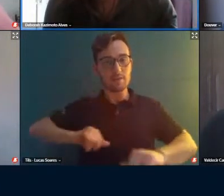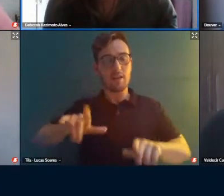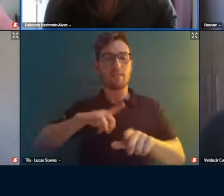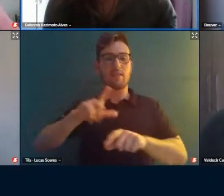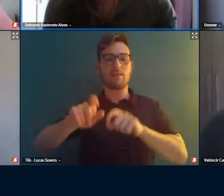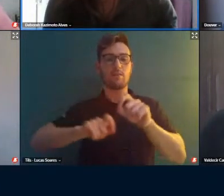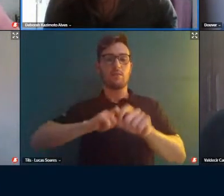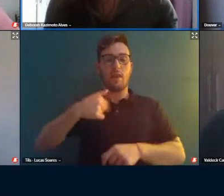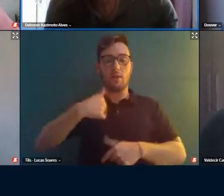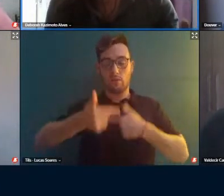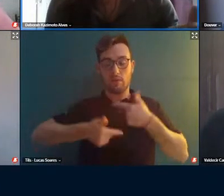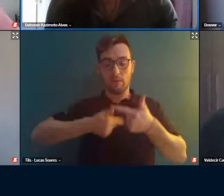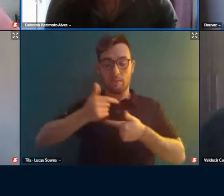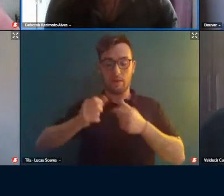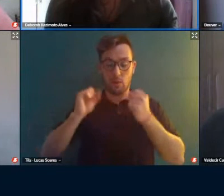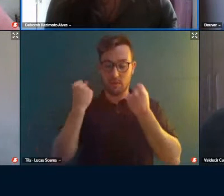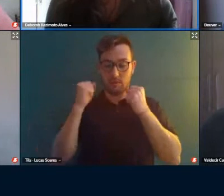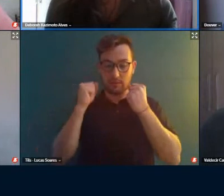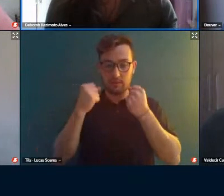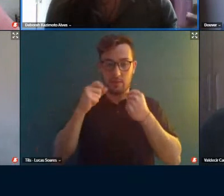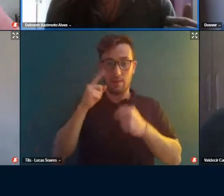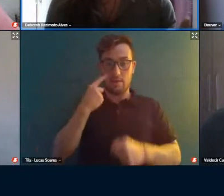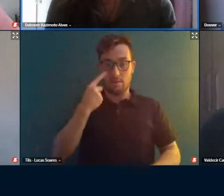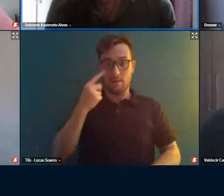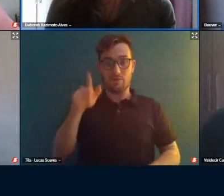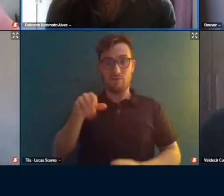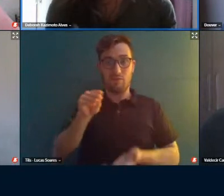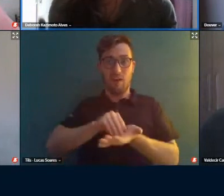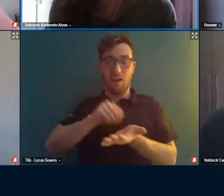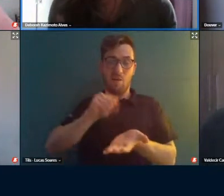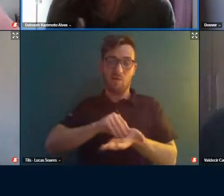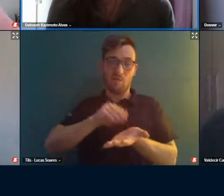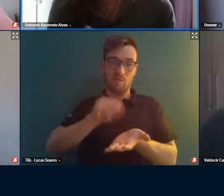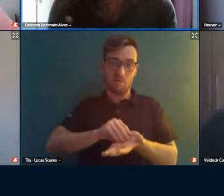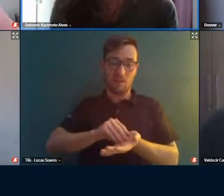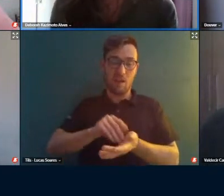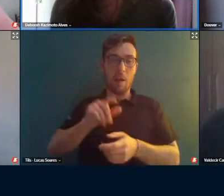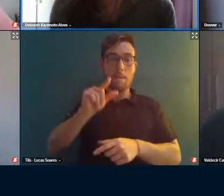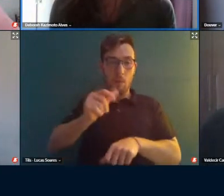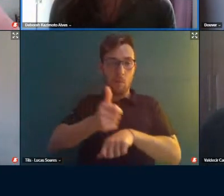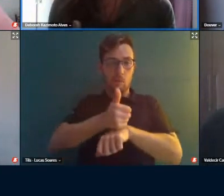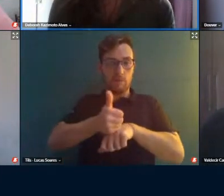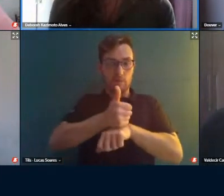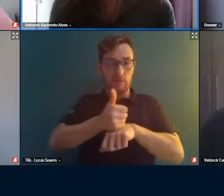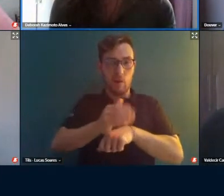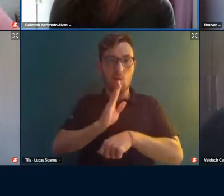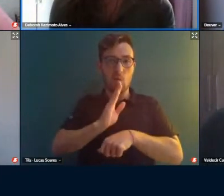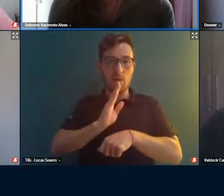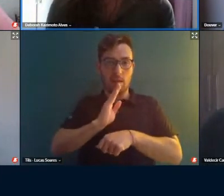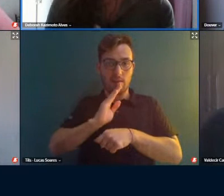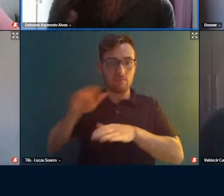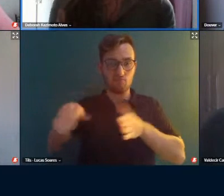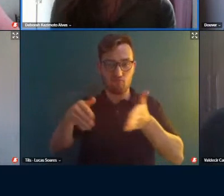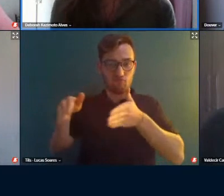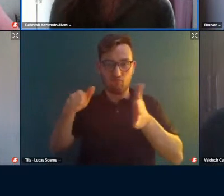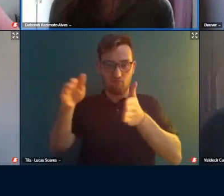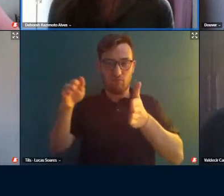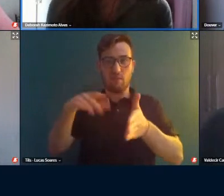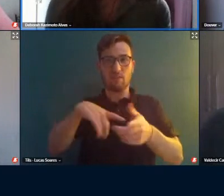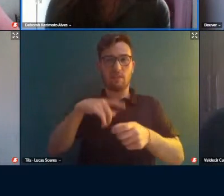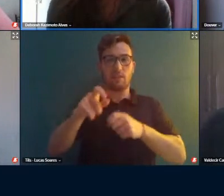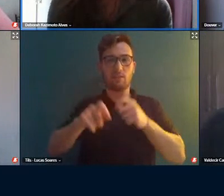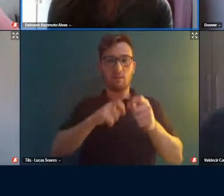estou trabalhando na educação física, eu vejo que isso é uma falha, que poucos profissionais conhecem a patinação, então eu acabo levando